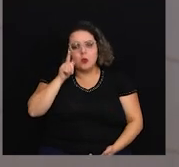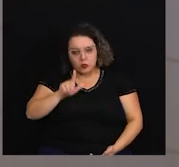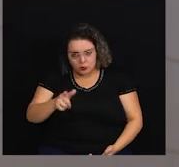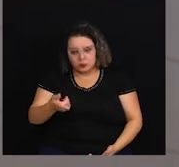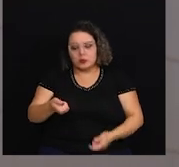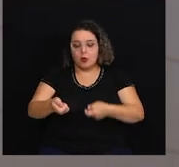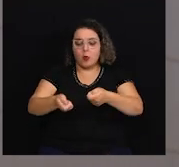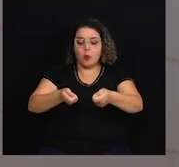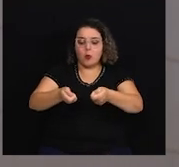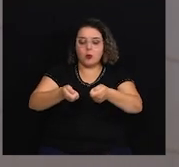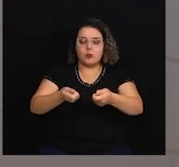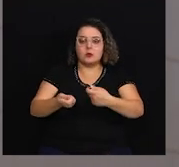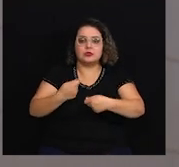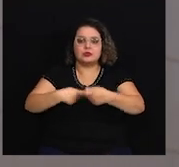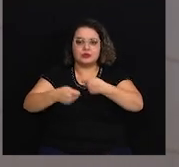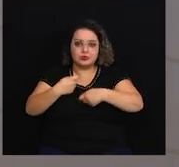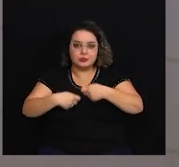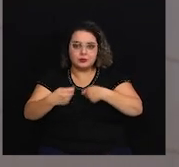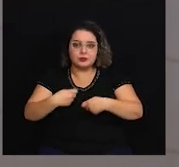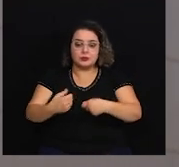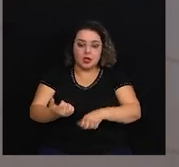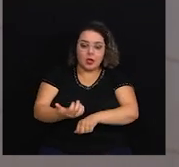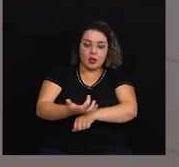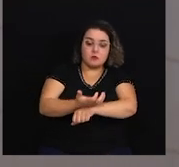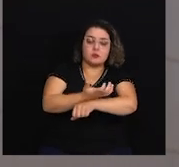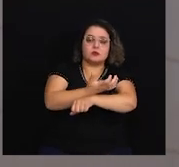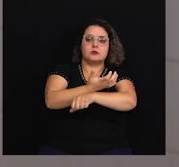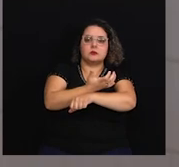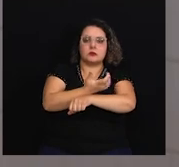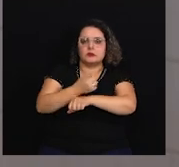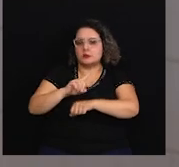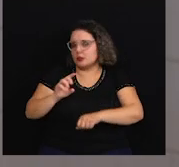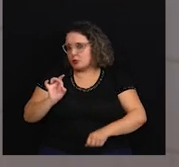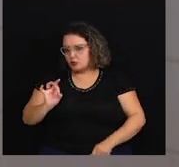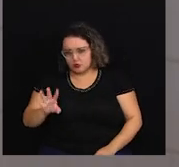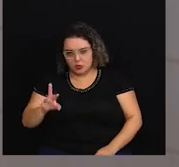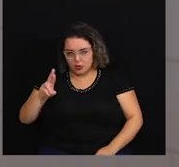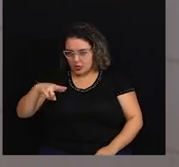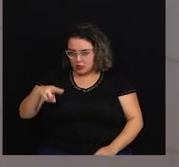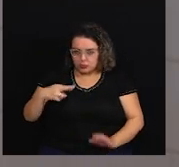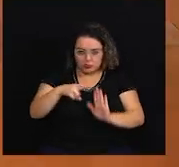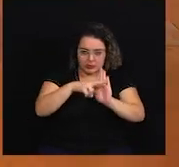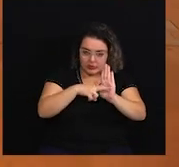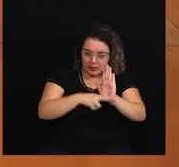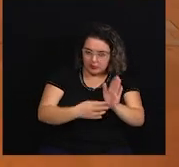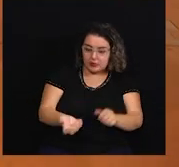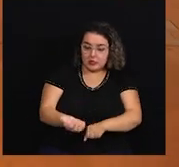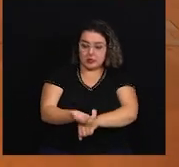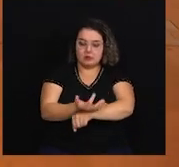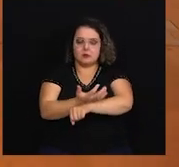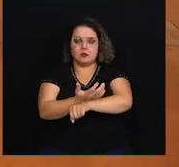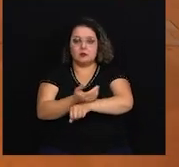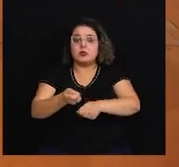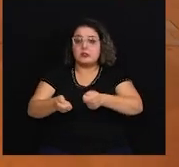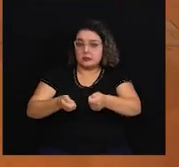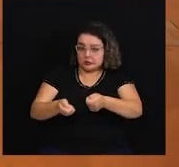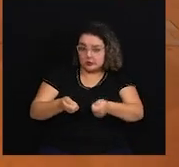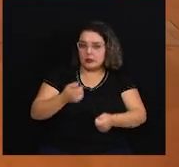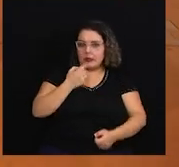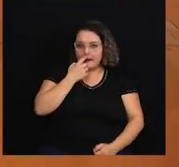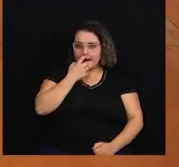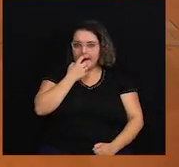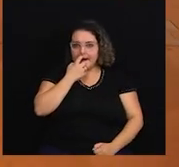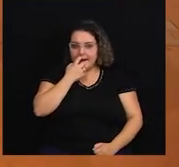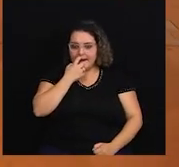controlar e administrar emoções não só razões na regra mas as emoções Então você eu o